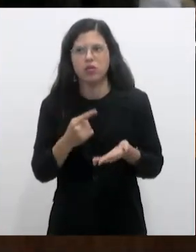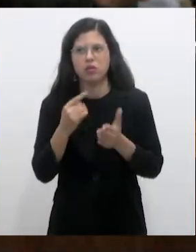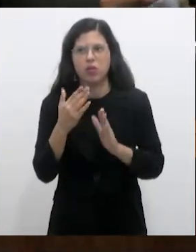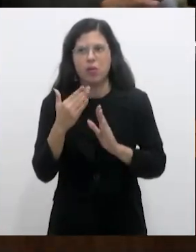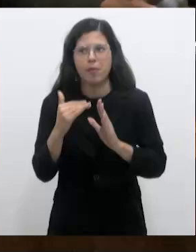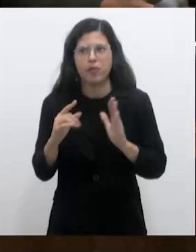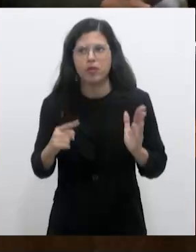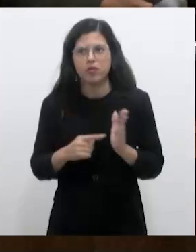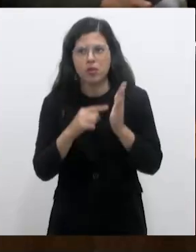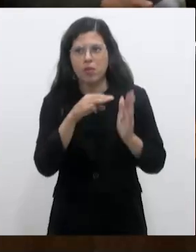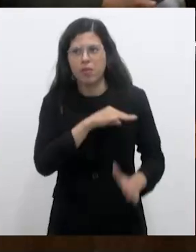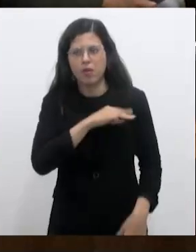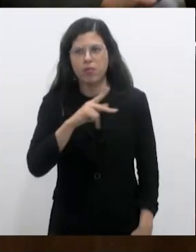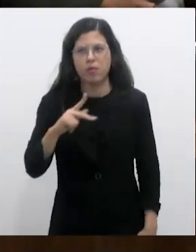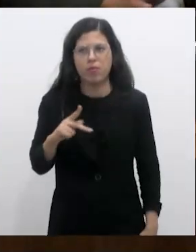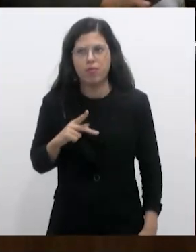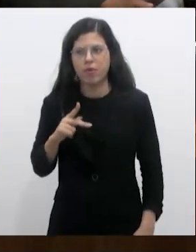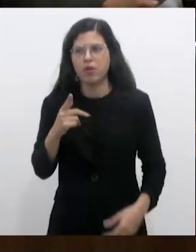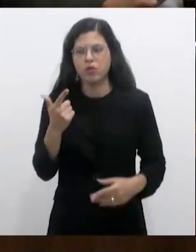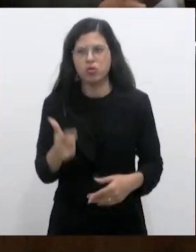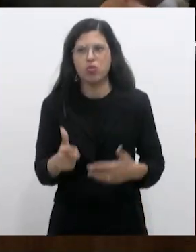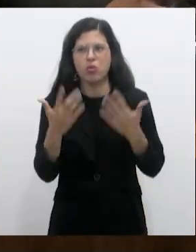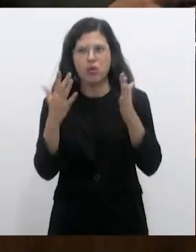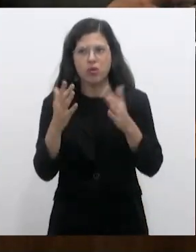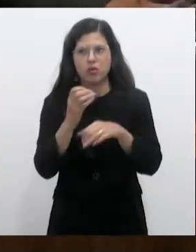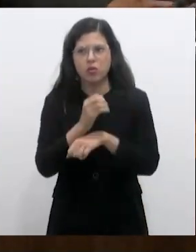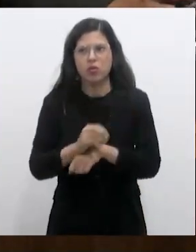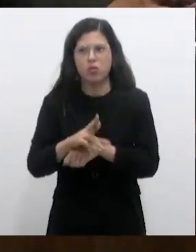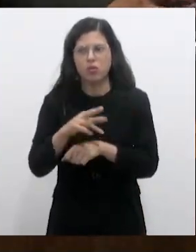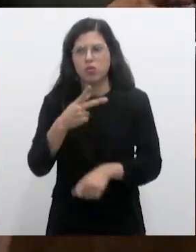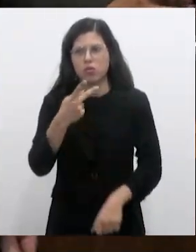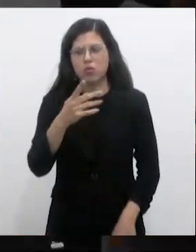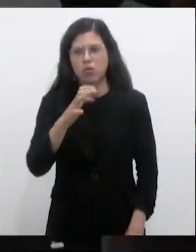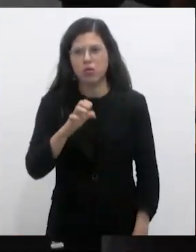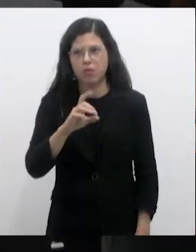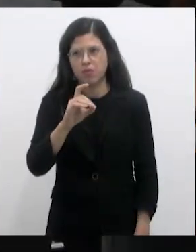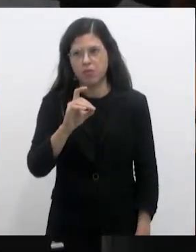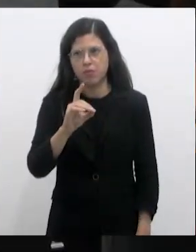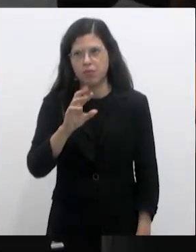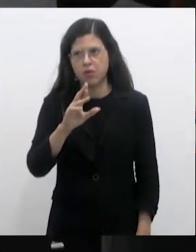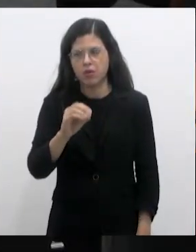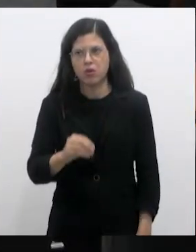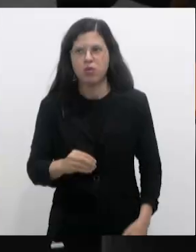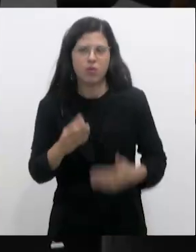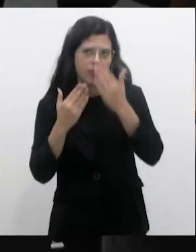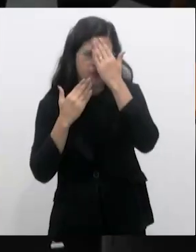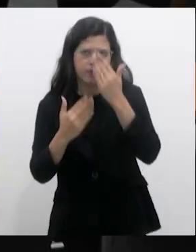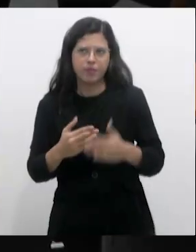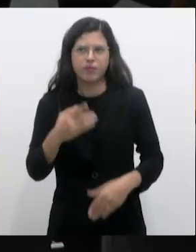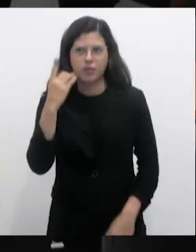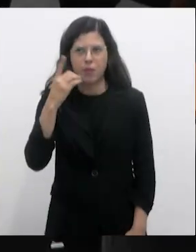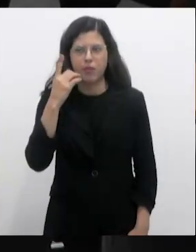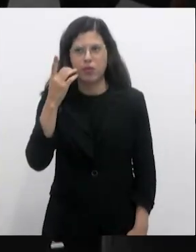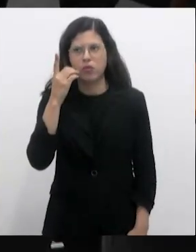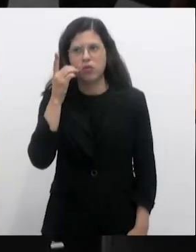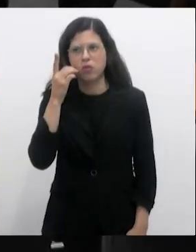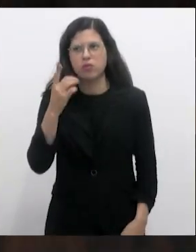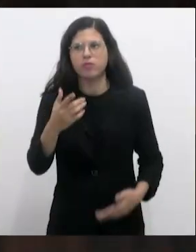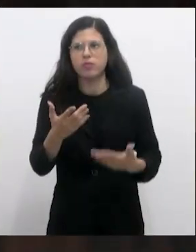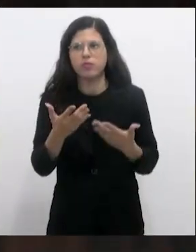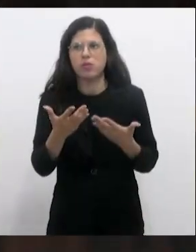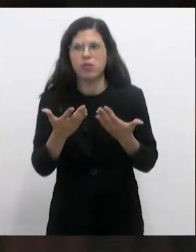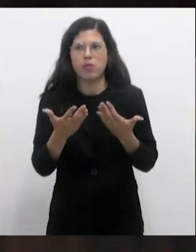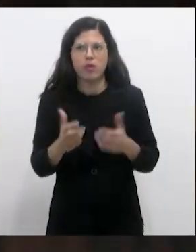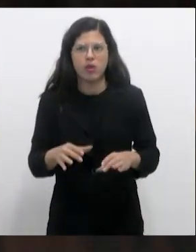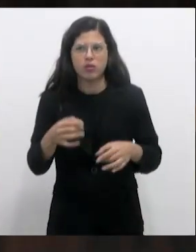essa denúncia para o Ministério Público. Mais uma vez, parabenizar o doutor Pedro Ricardo. Obrigado. Obrigado, deputado Douglas. Não havendo mais